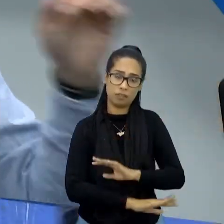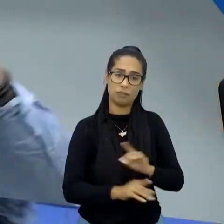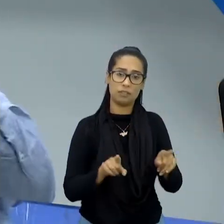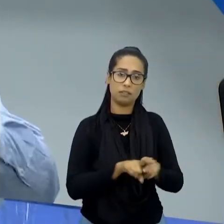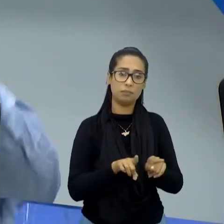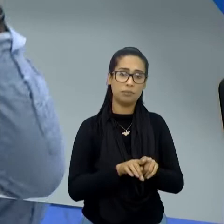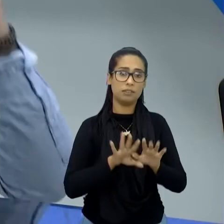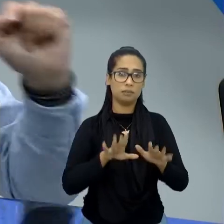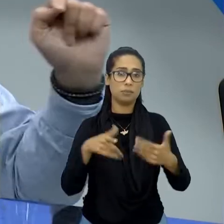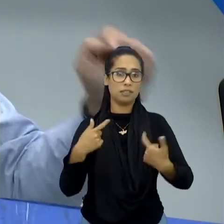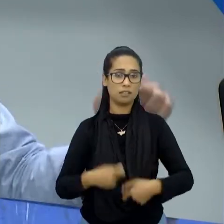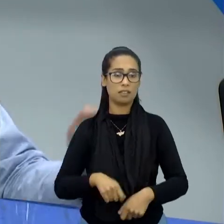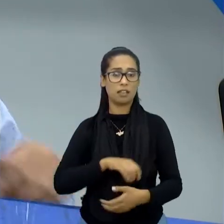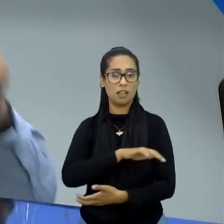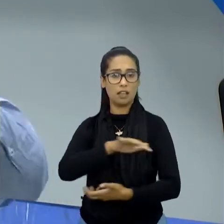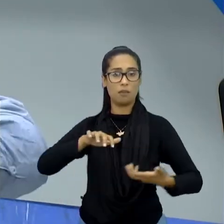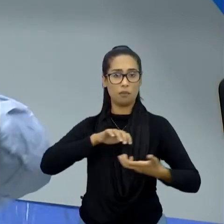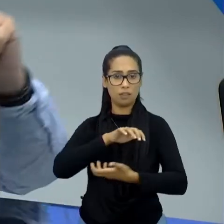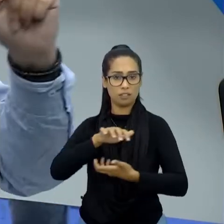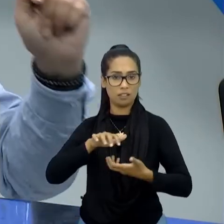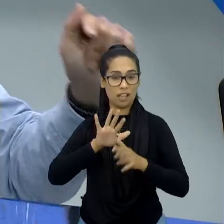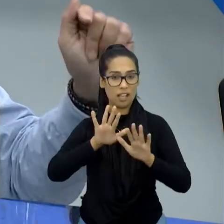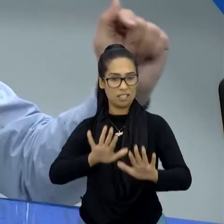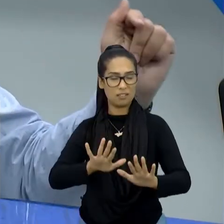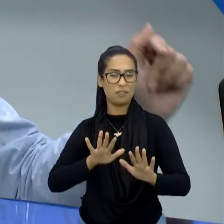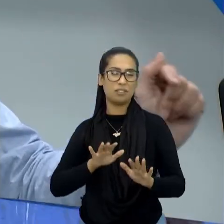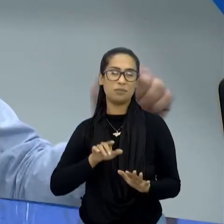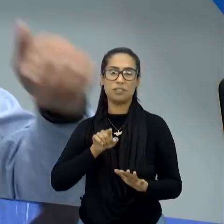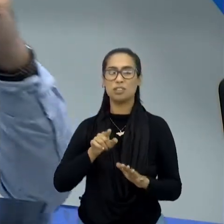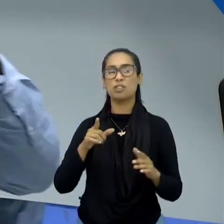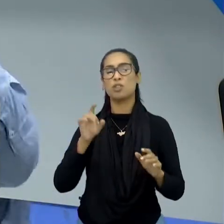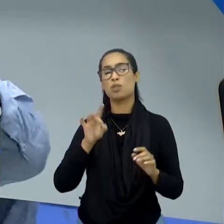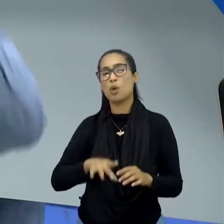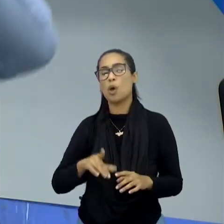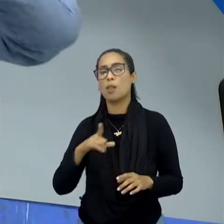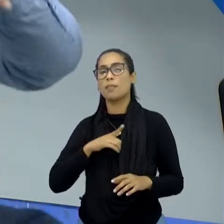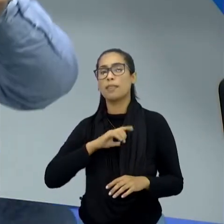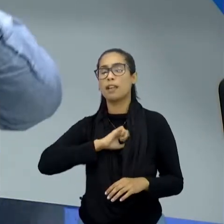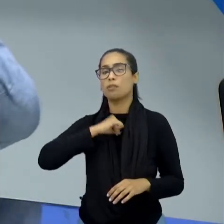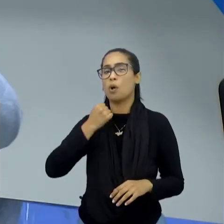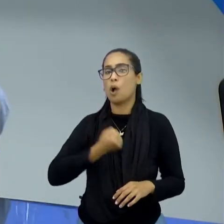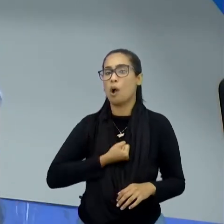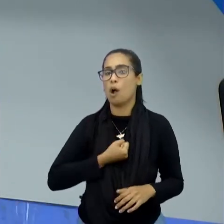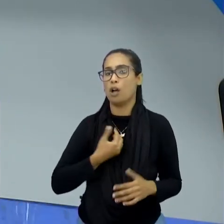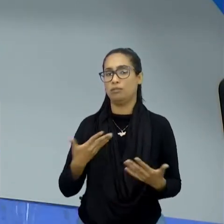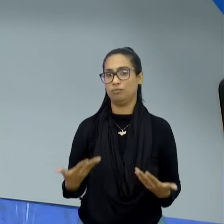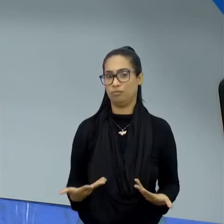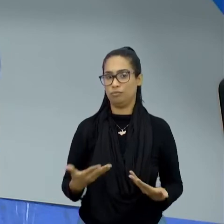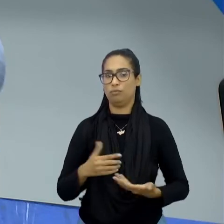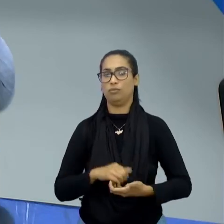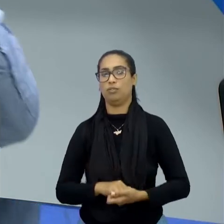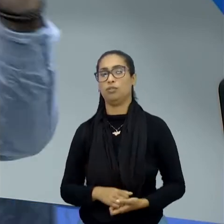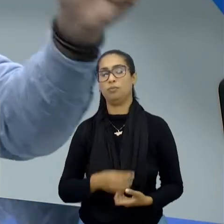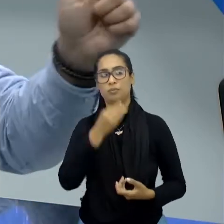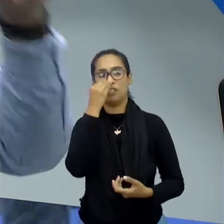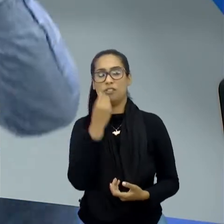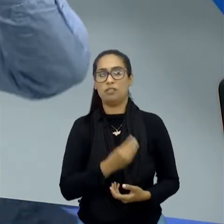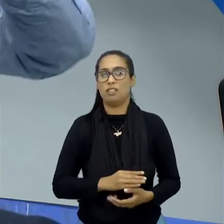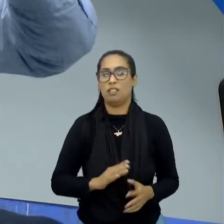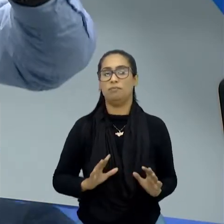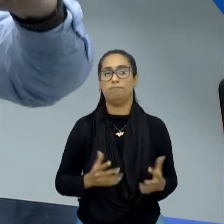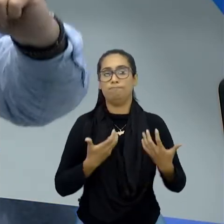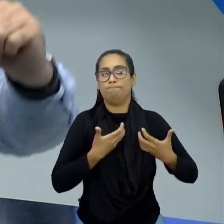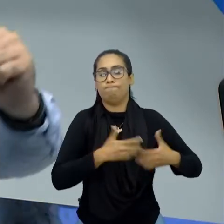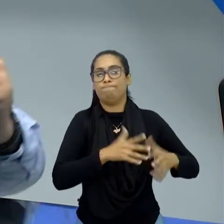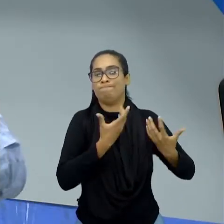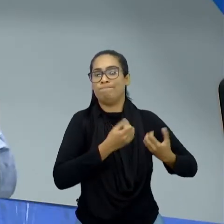revolução, a gente tem uma revolta, a gente tem uma sedição. Revolução, você tem que completar um ciclo. Esse ciclo ele